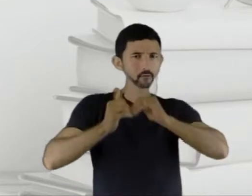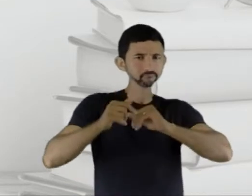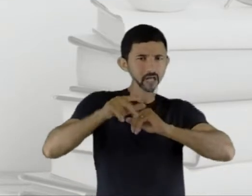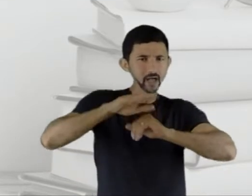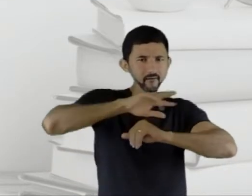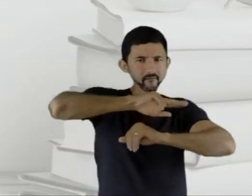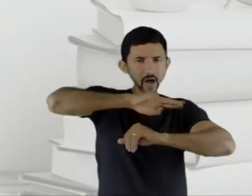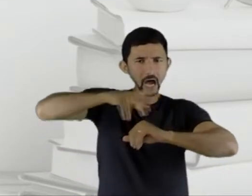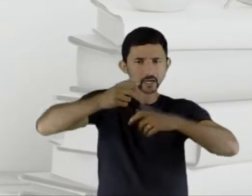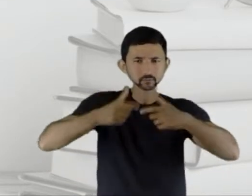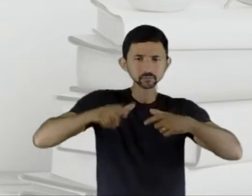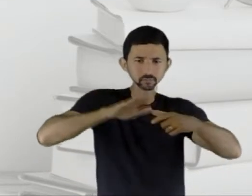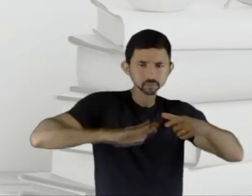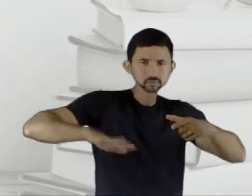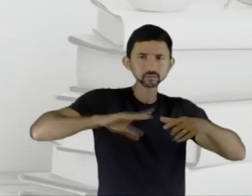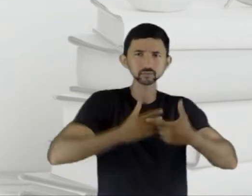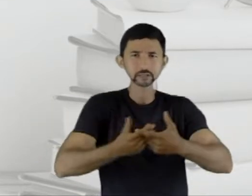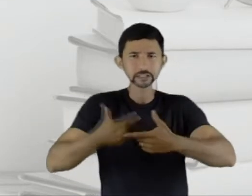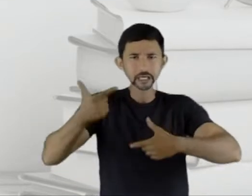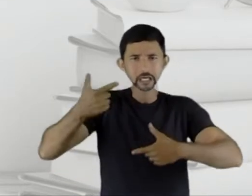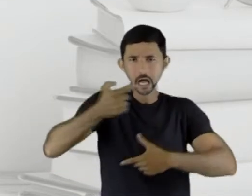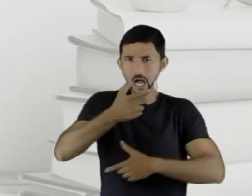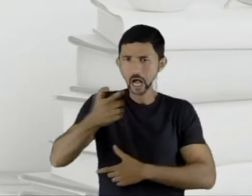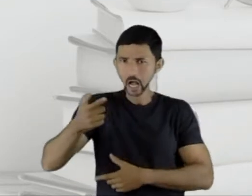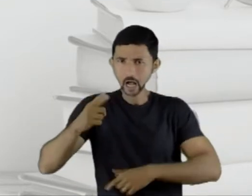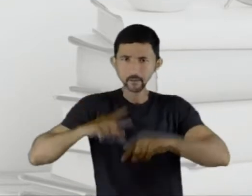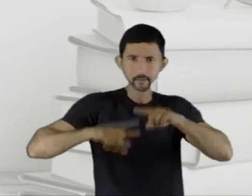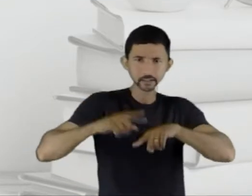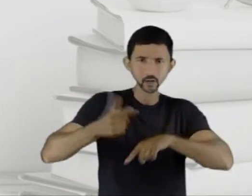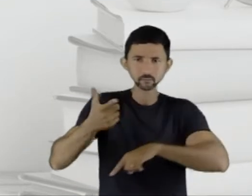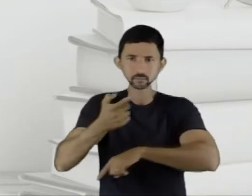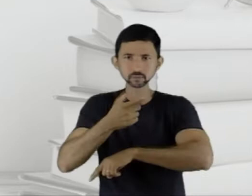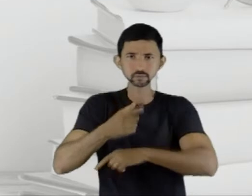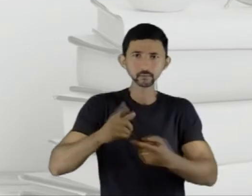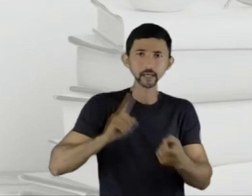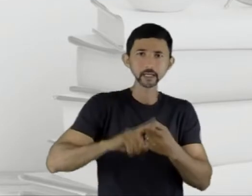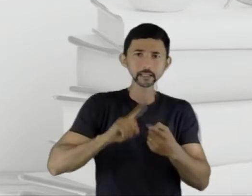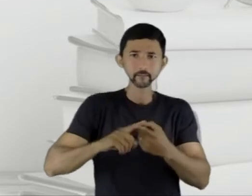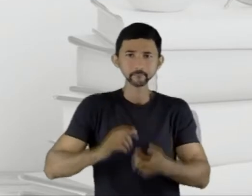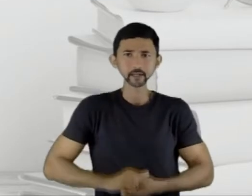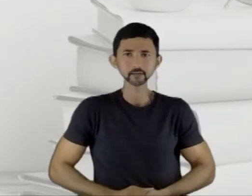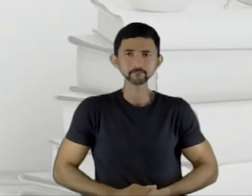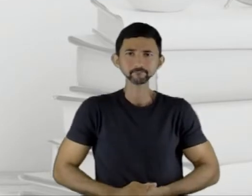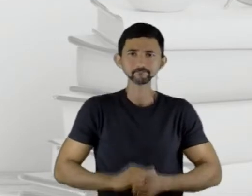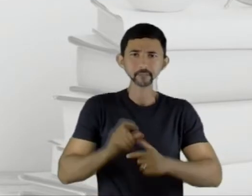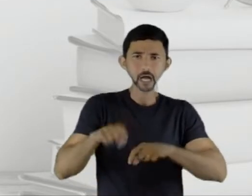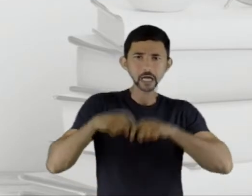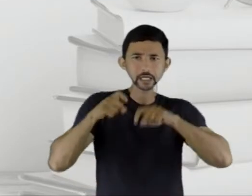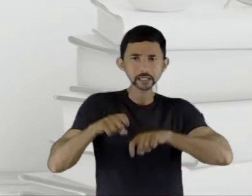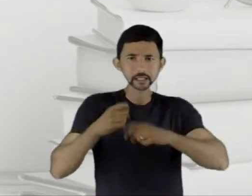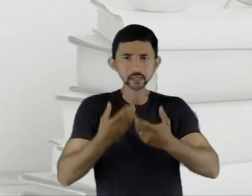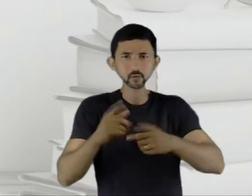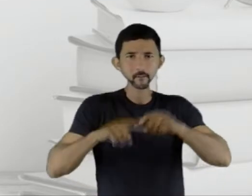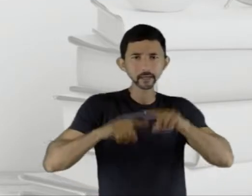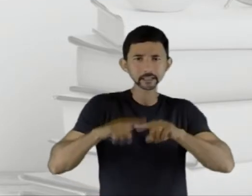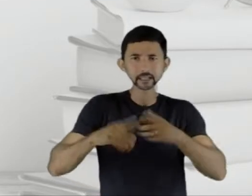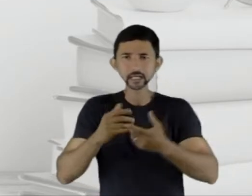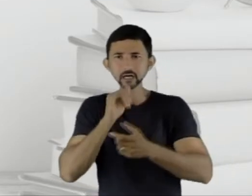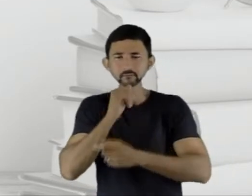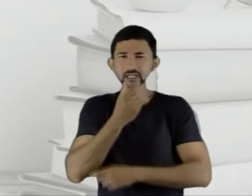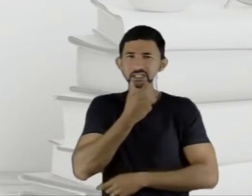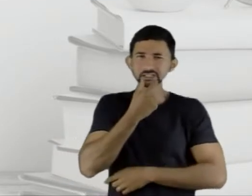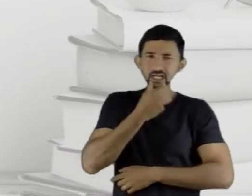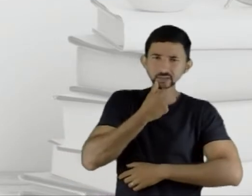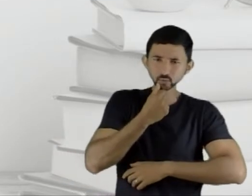setores, destacando-se a indústria bélica de material de campanha e alimentos. Os Estados Unidos se tornaram o